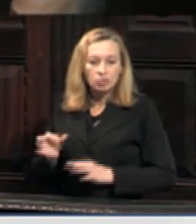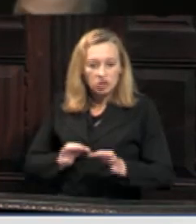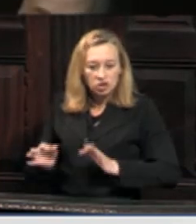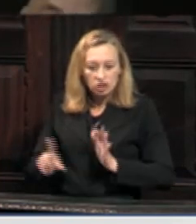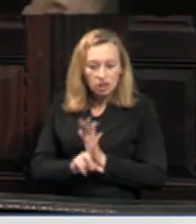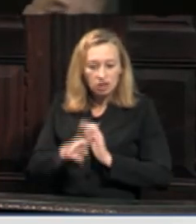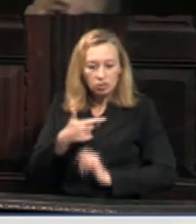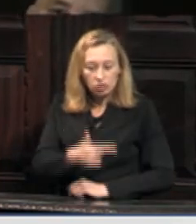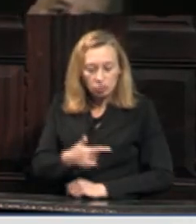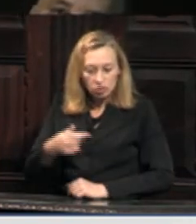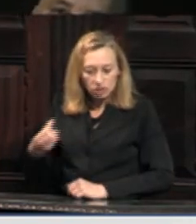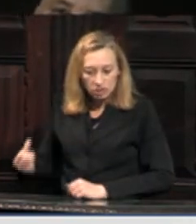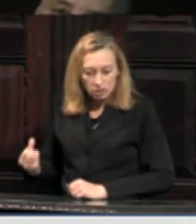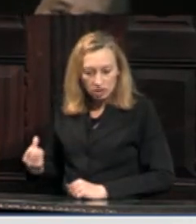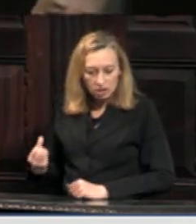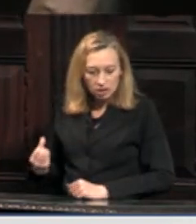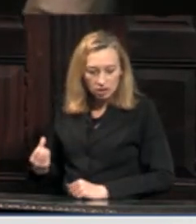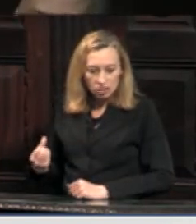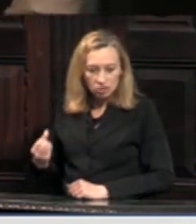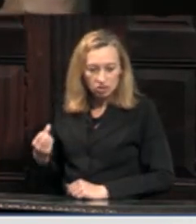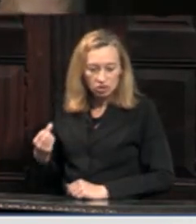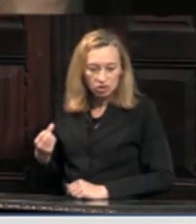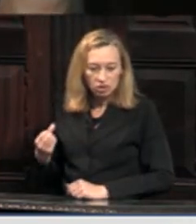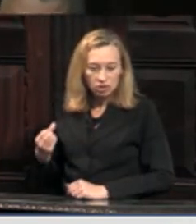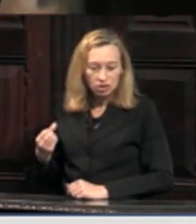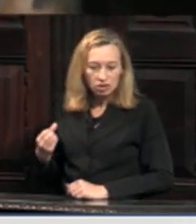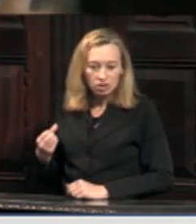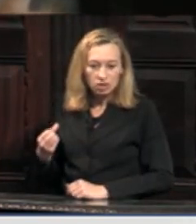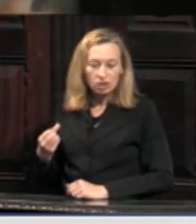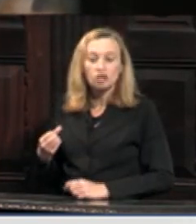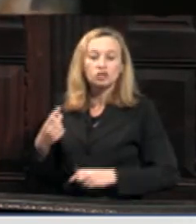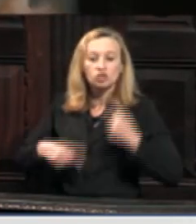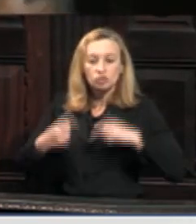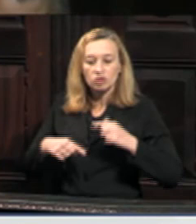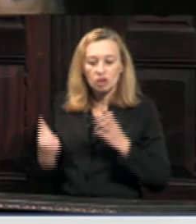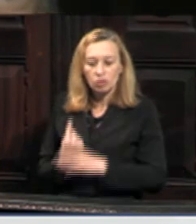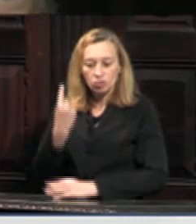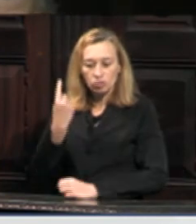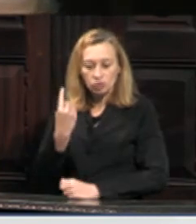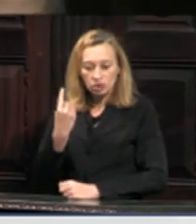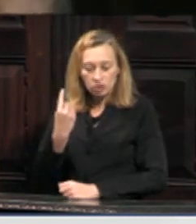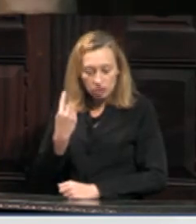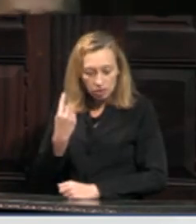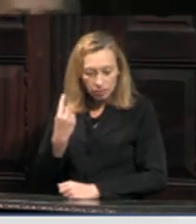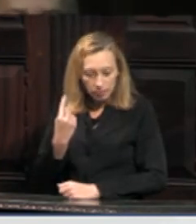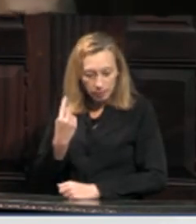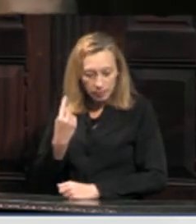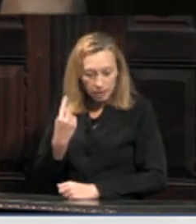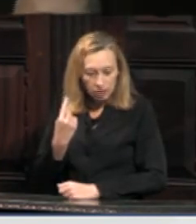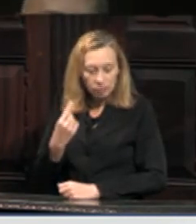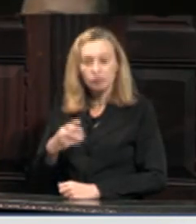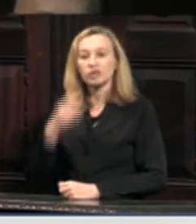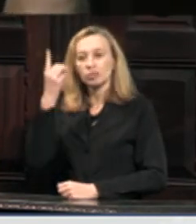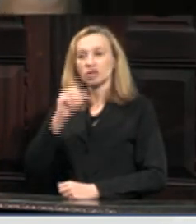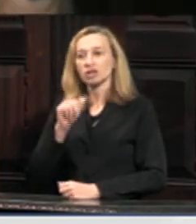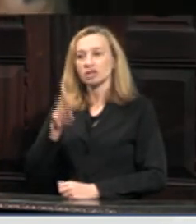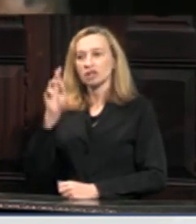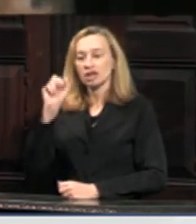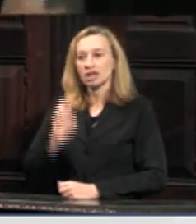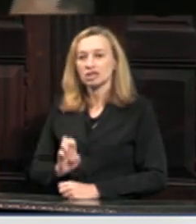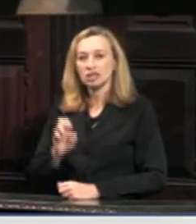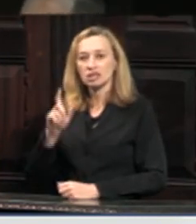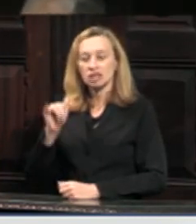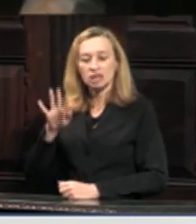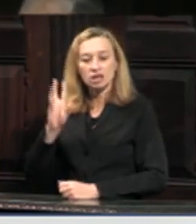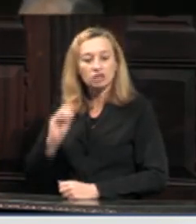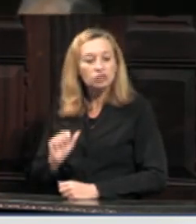2006-2016, deputado Tiago Pampolha. Em discussão única, projeto de resolução 811-2018, deputado André Ciliano.